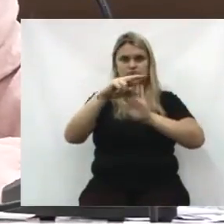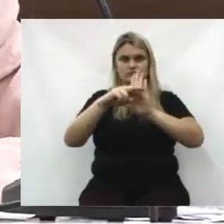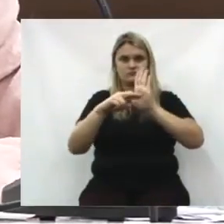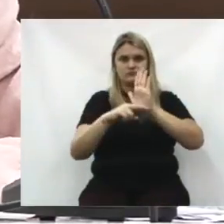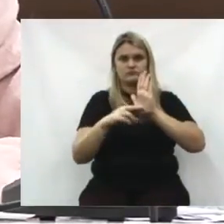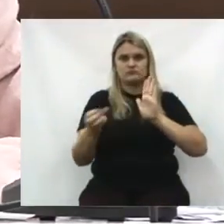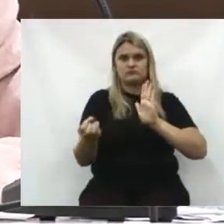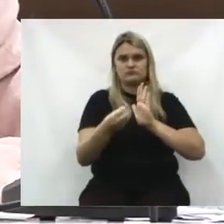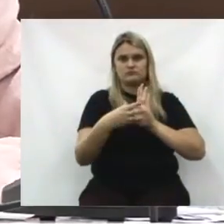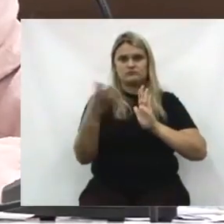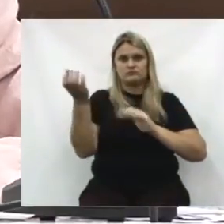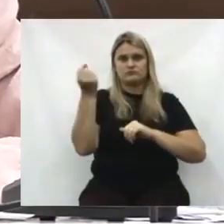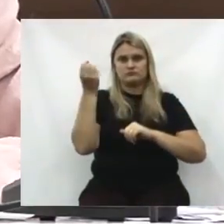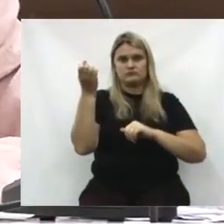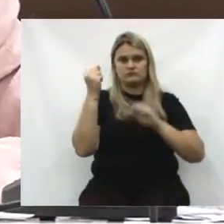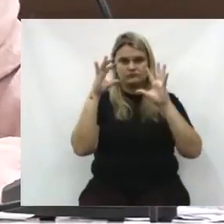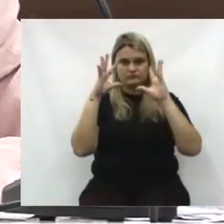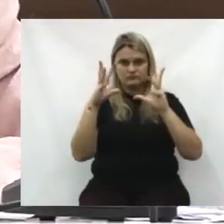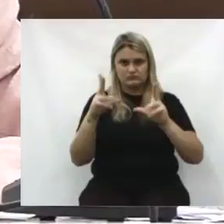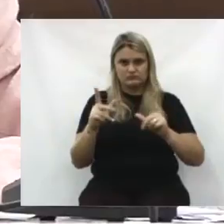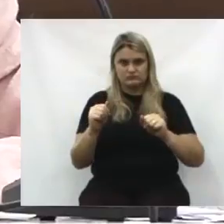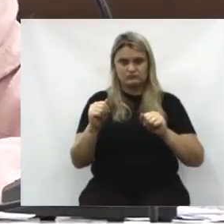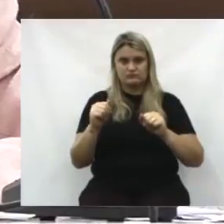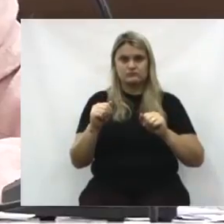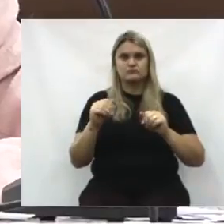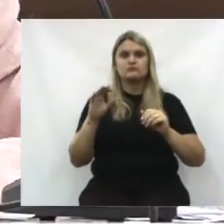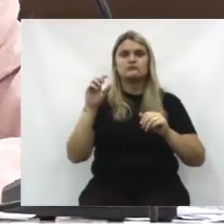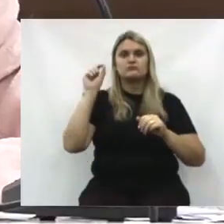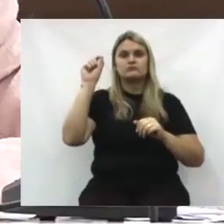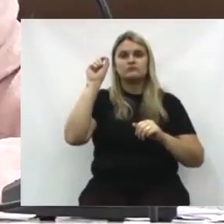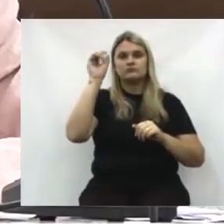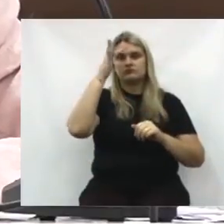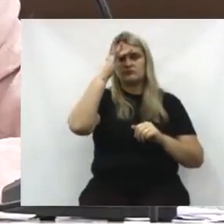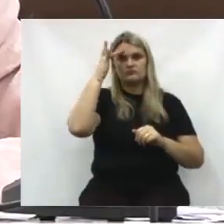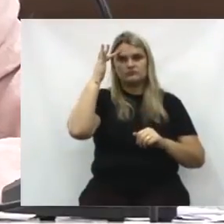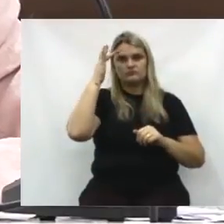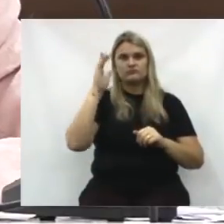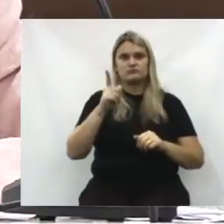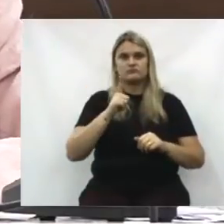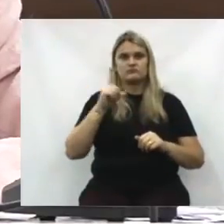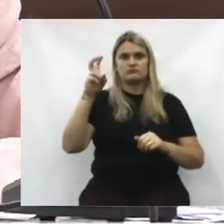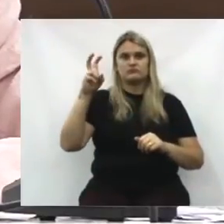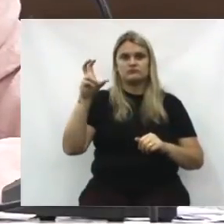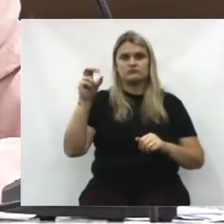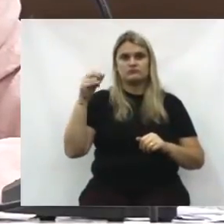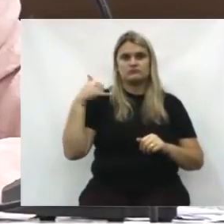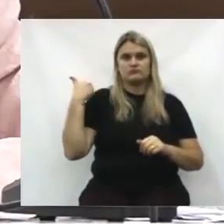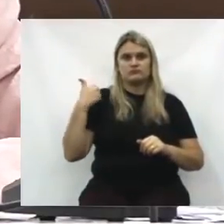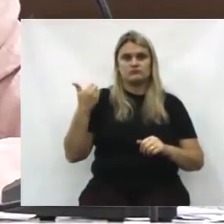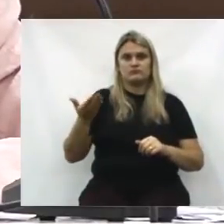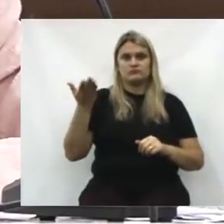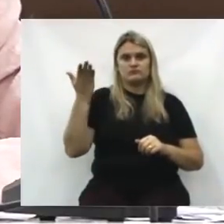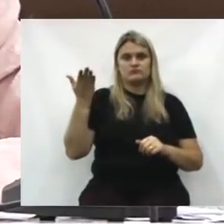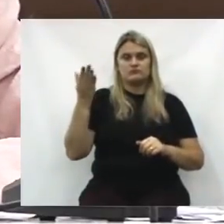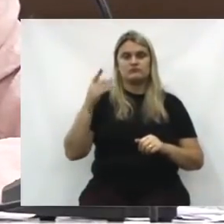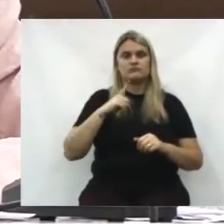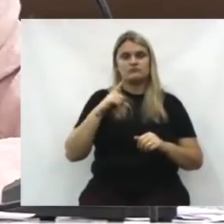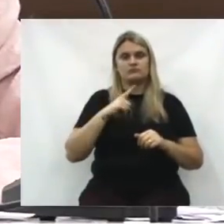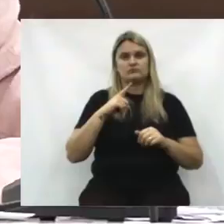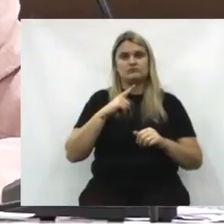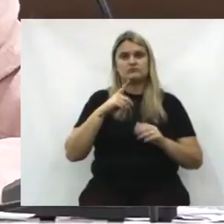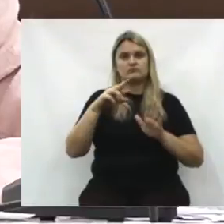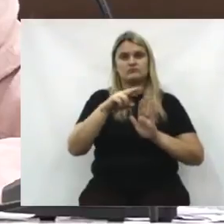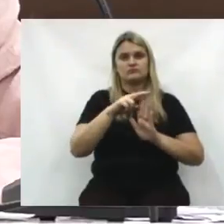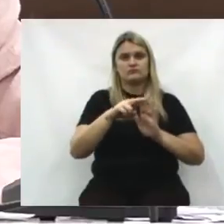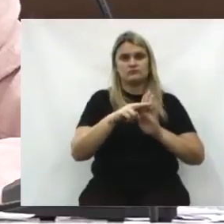deverão obedecer às novas regras integralmente. Já quem tem 50 anos ou mais